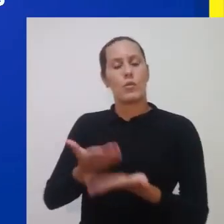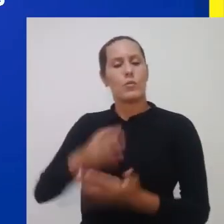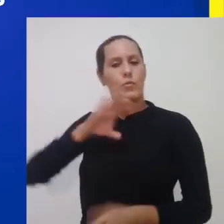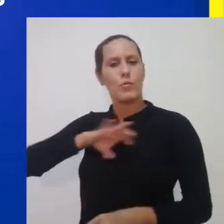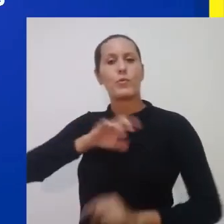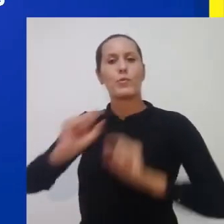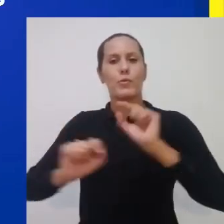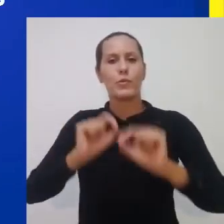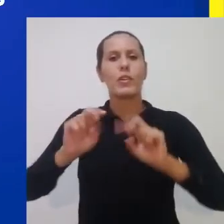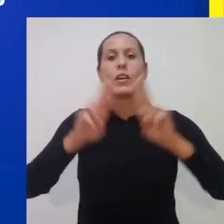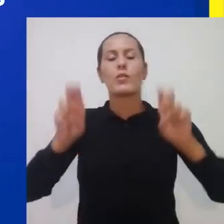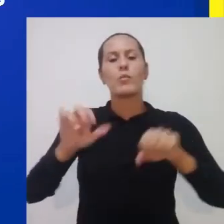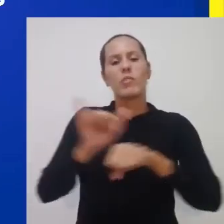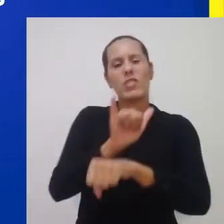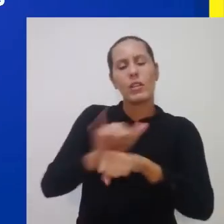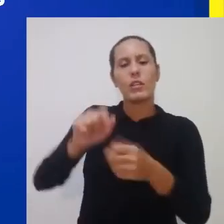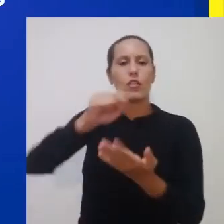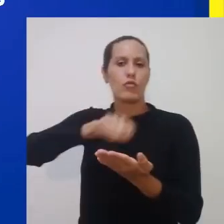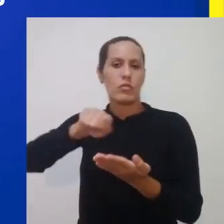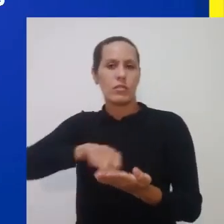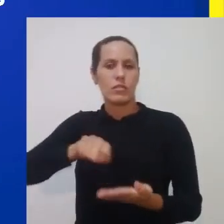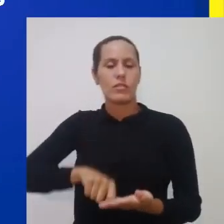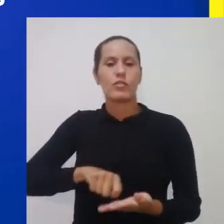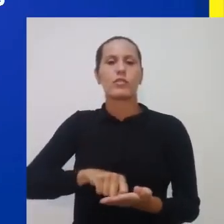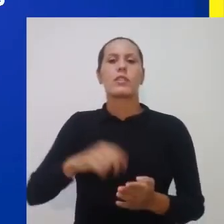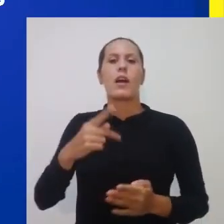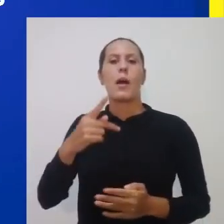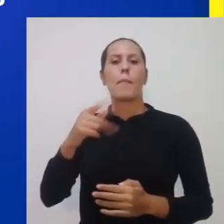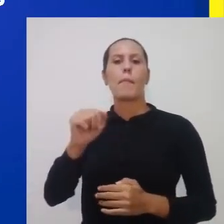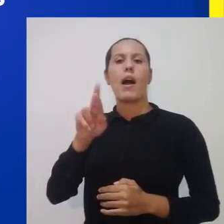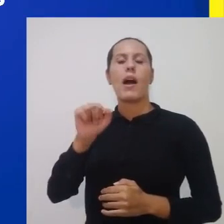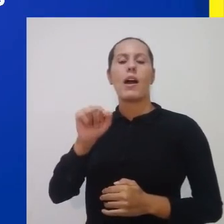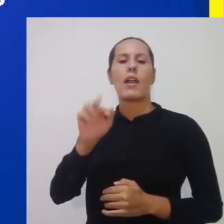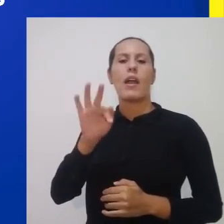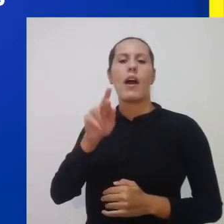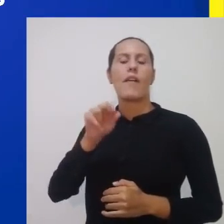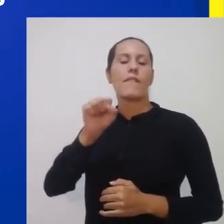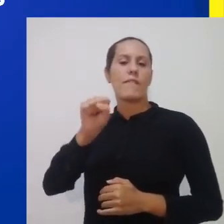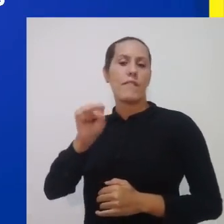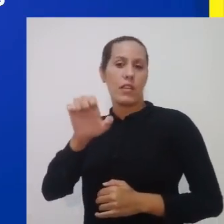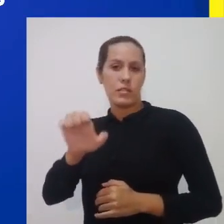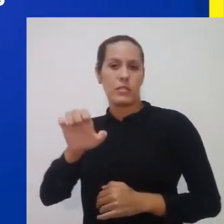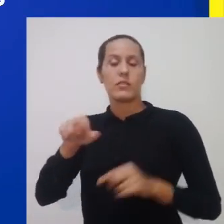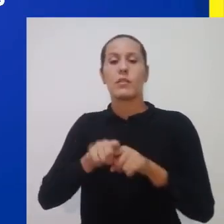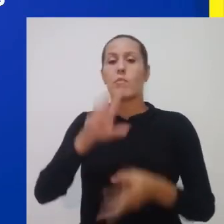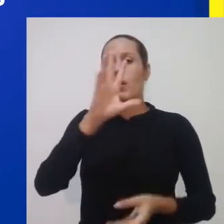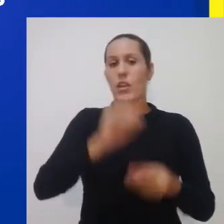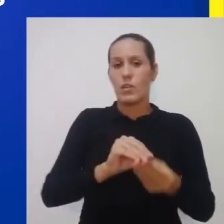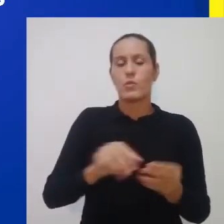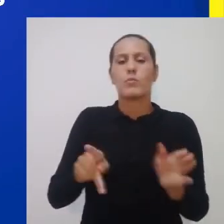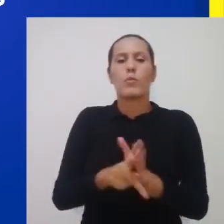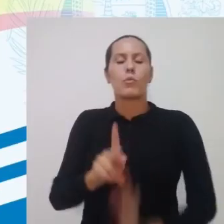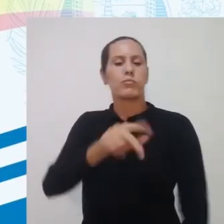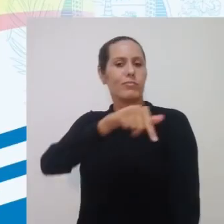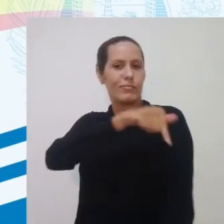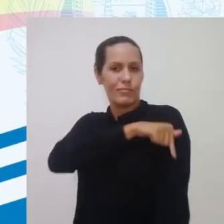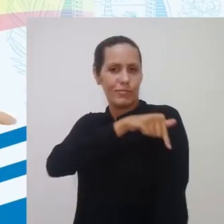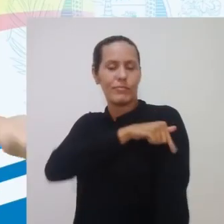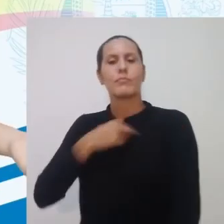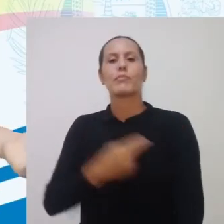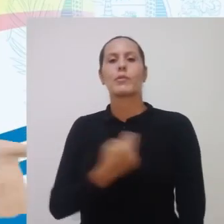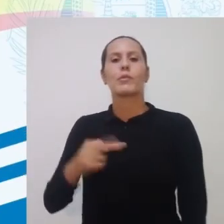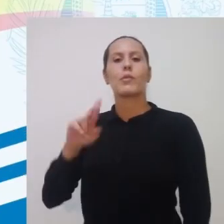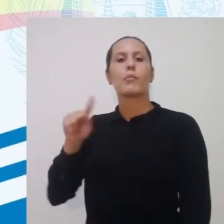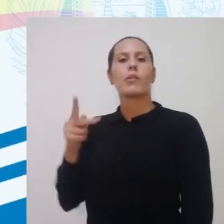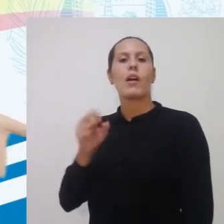língua portuguesa é sobre estratégias de escrita, paráfrases e citações em resumos para o 7º ano do ensino fundamental. Meu